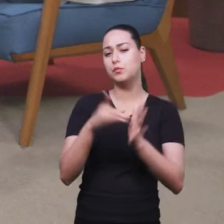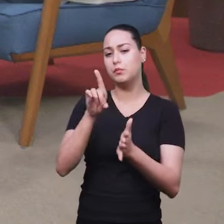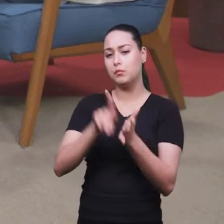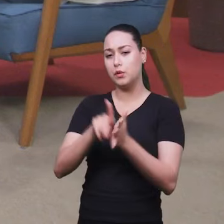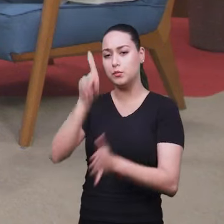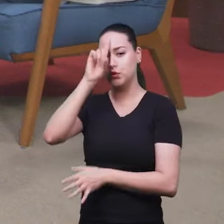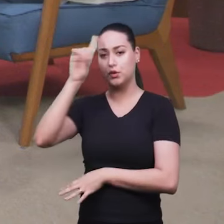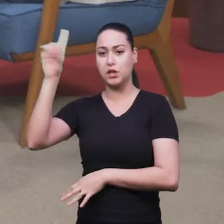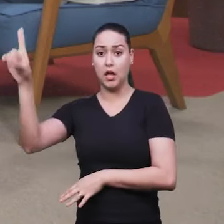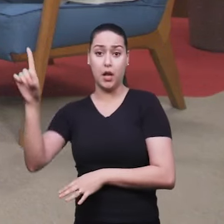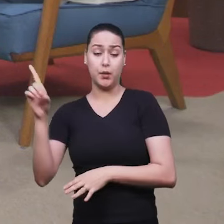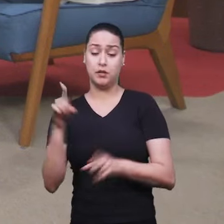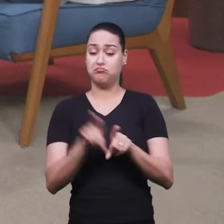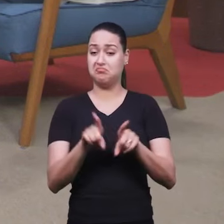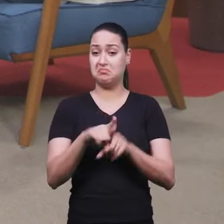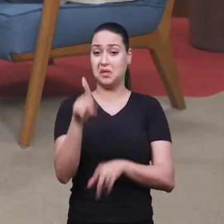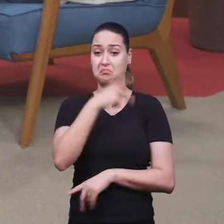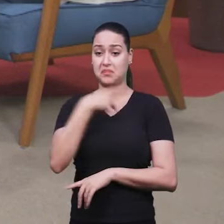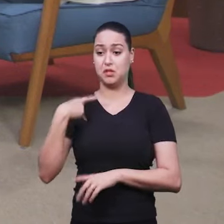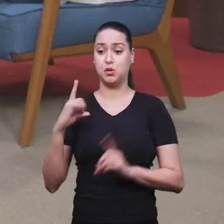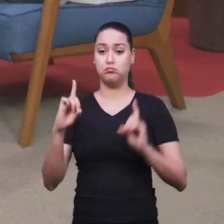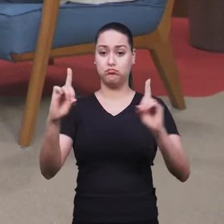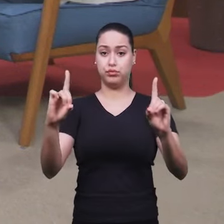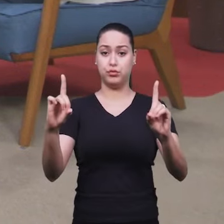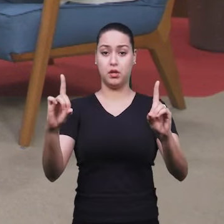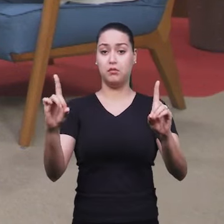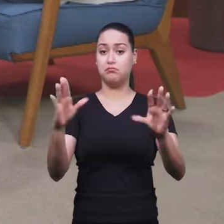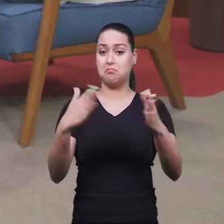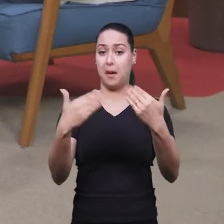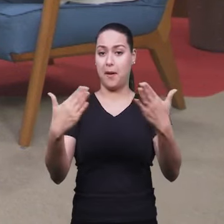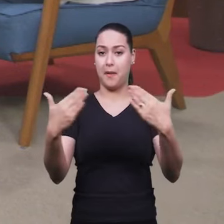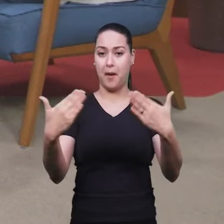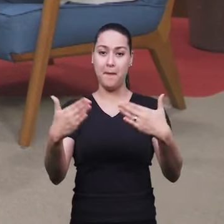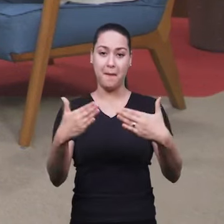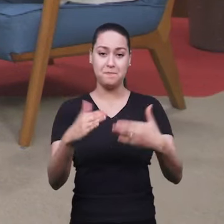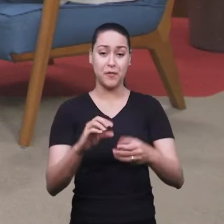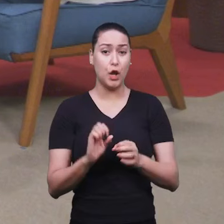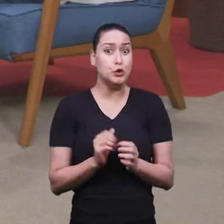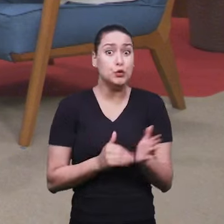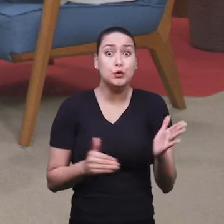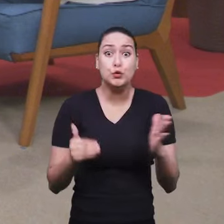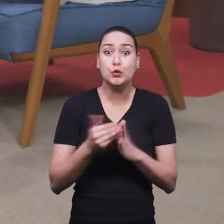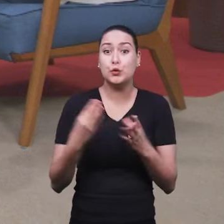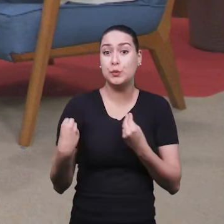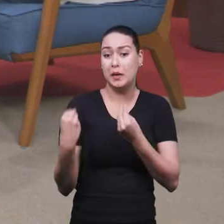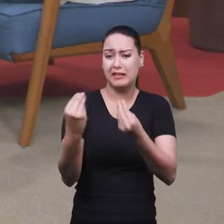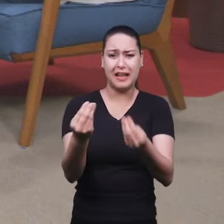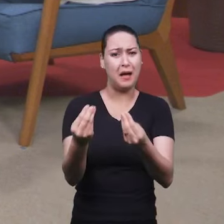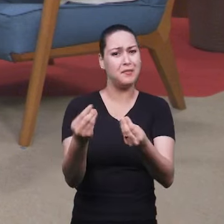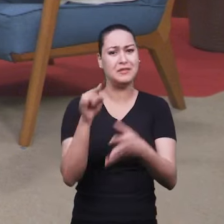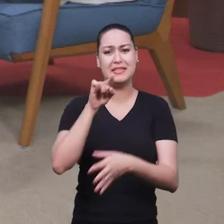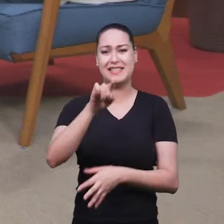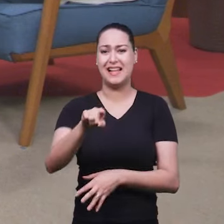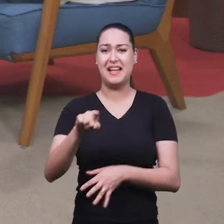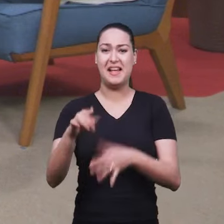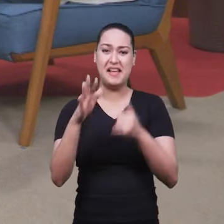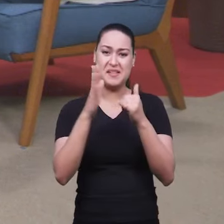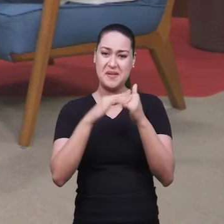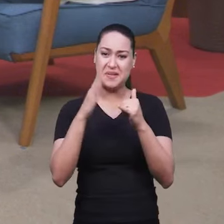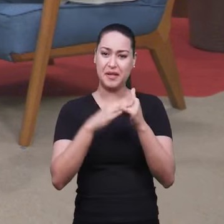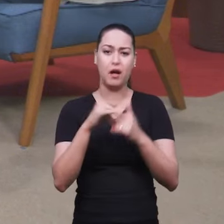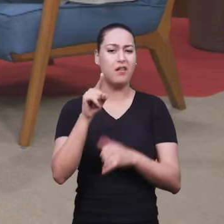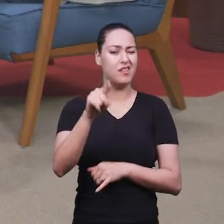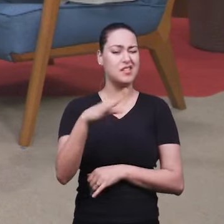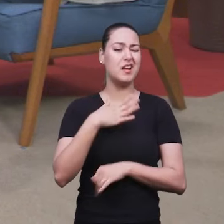pastor. Todos esses são conteúdos novos, estão disponíveis aqui no canal. E você vai ter também muitos outros conteúdos que você já